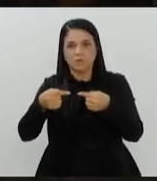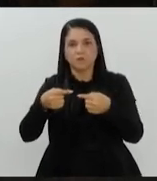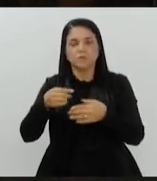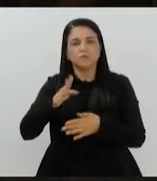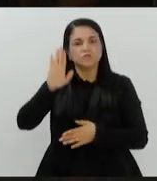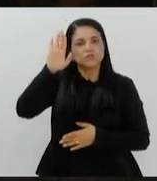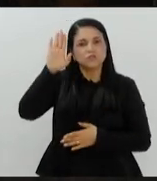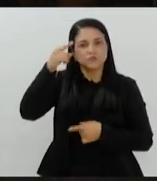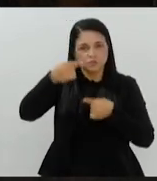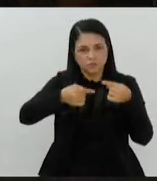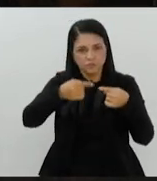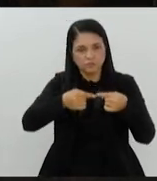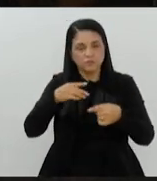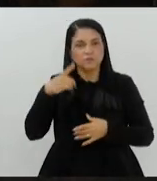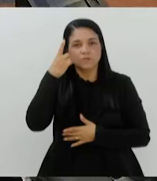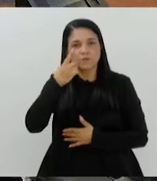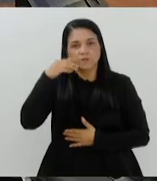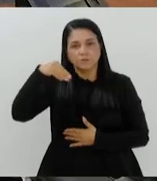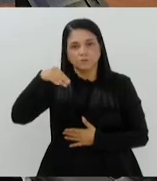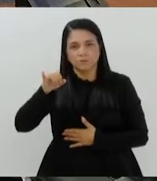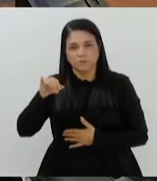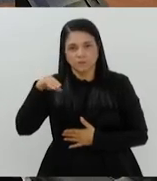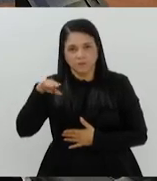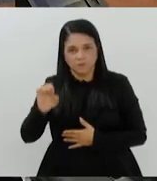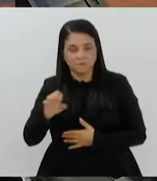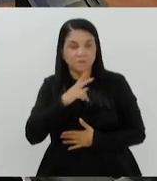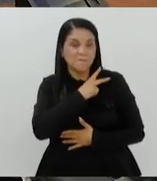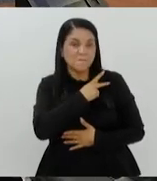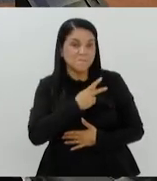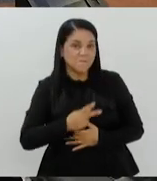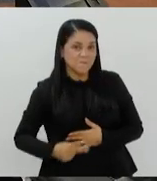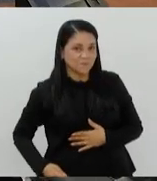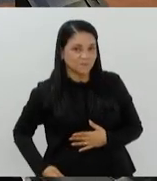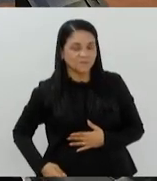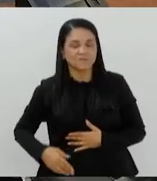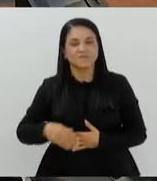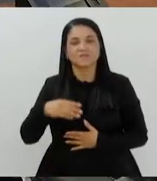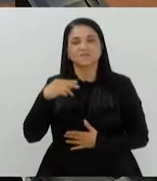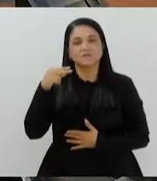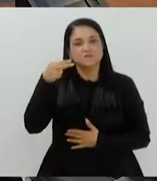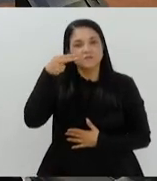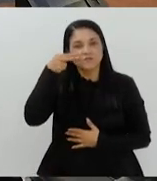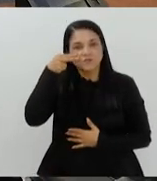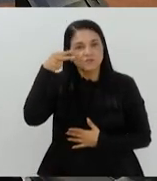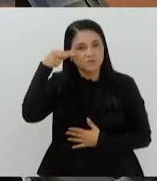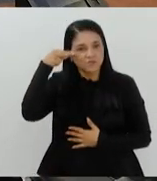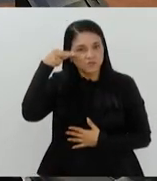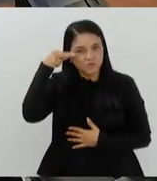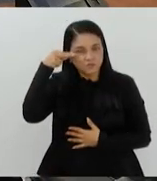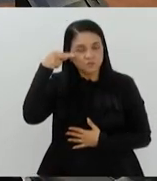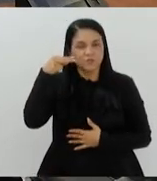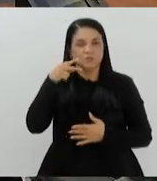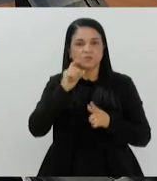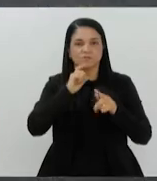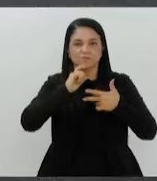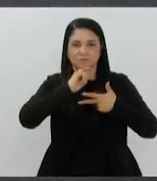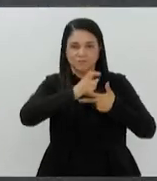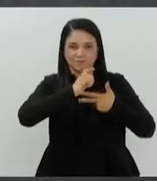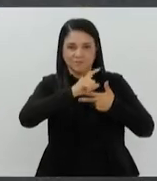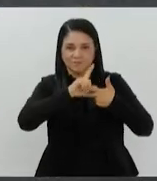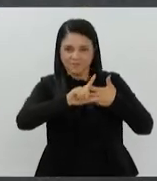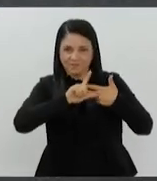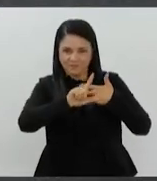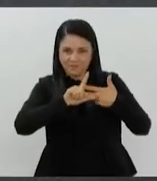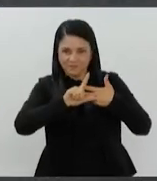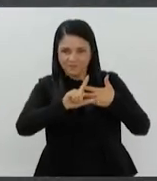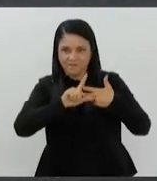discutir, deputado Carlos Mim. Presidenta, te ajudo, o Poder Legislativo. Se eu discutir os outros projetos, esse eu sou